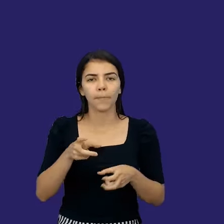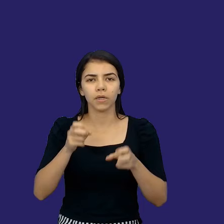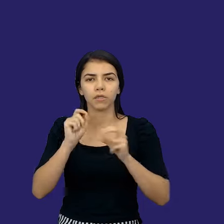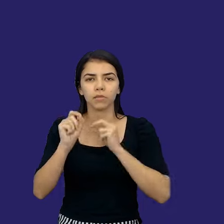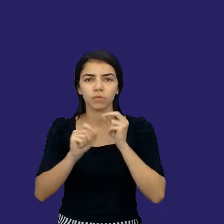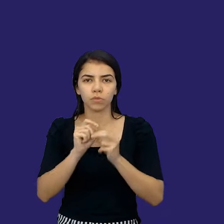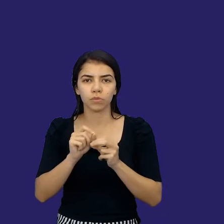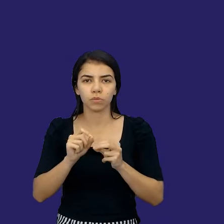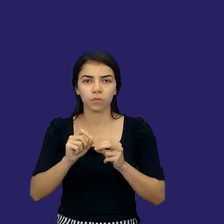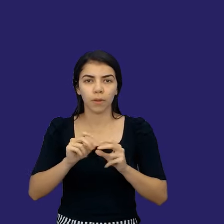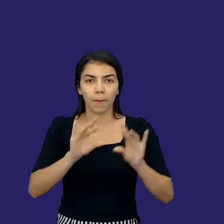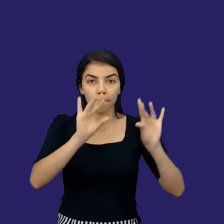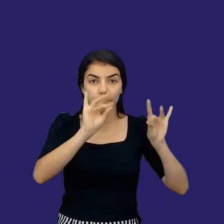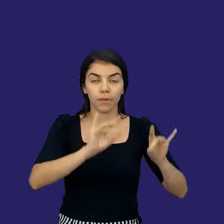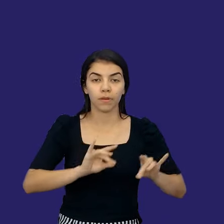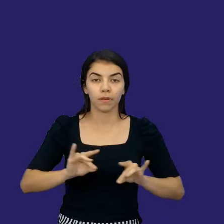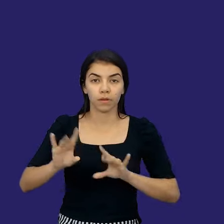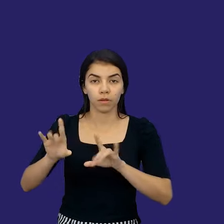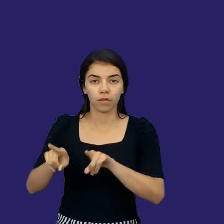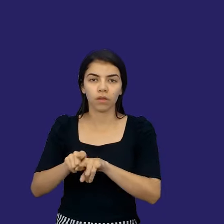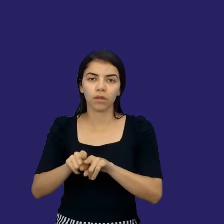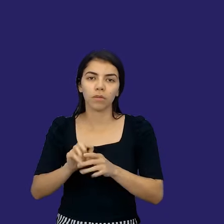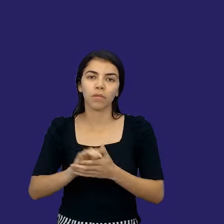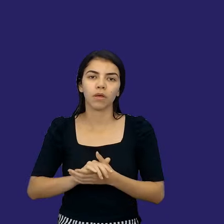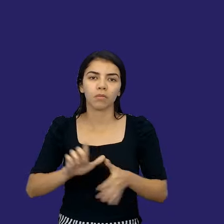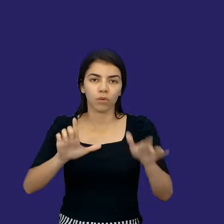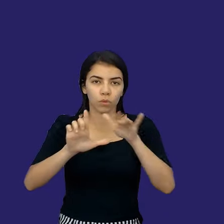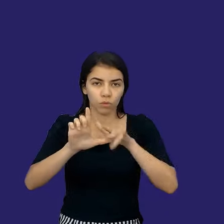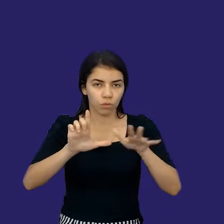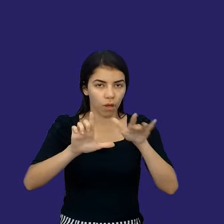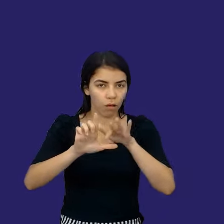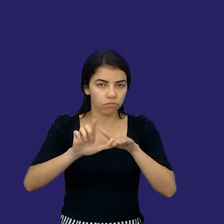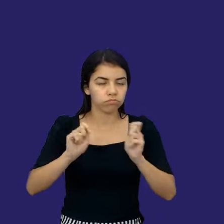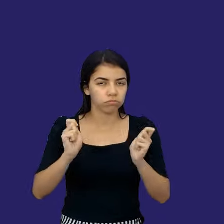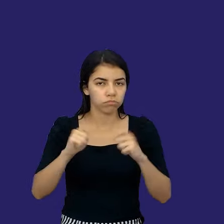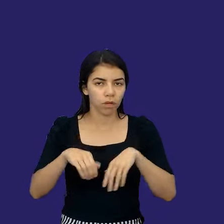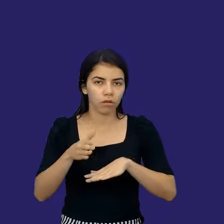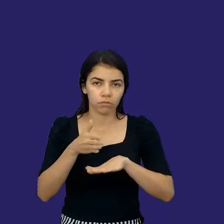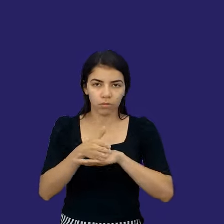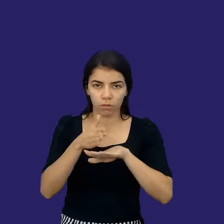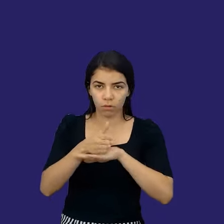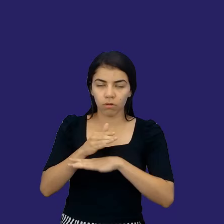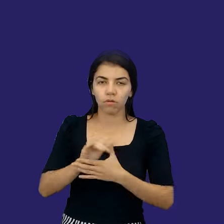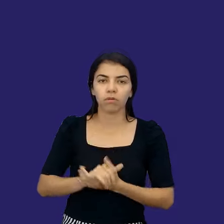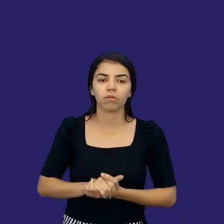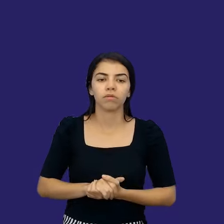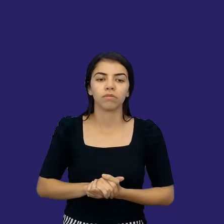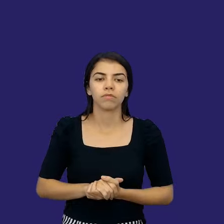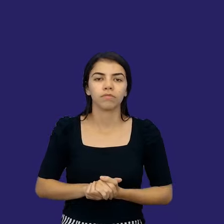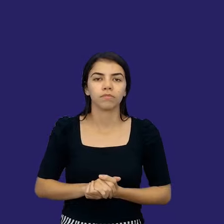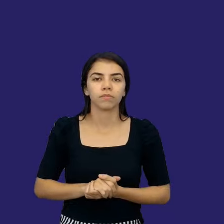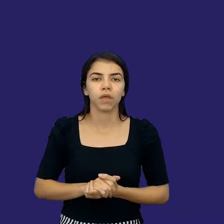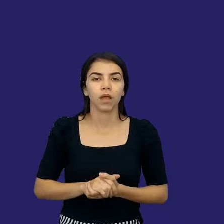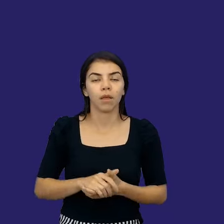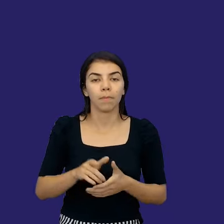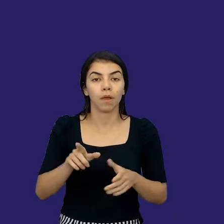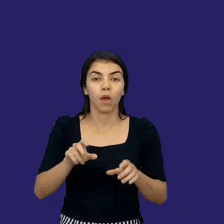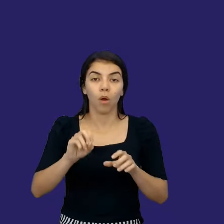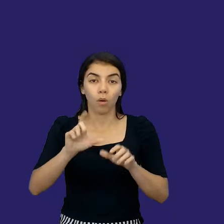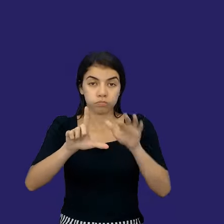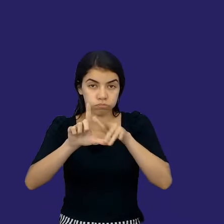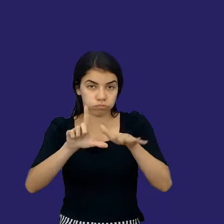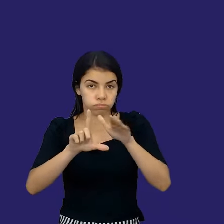seguir pelo link e também pelo QR Code, onde vocês podem direcionar o celular de vocês